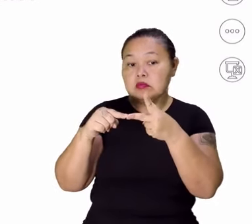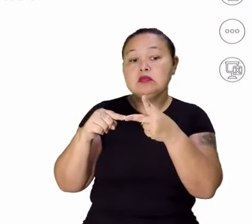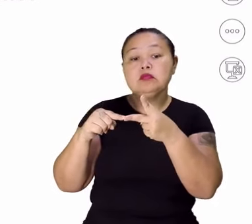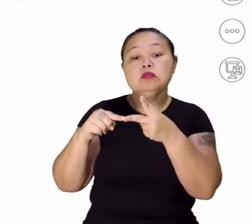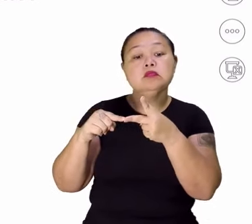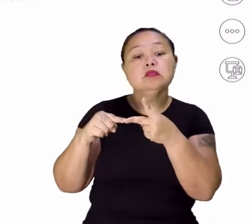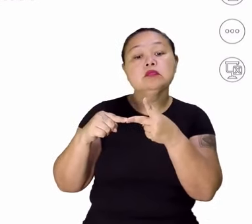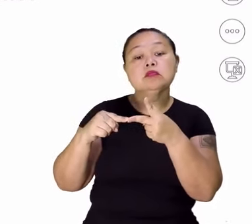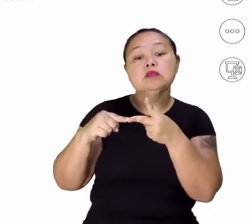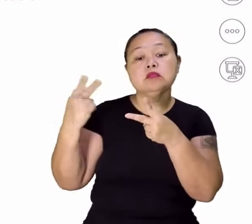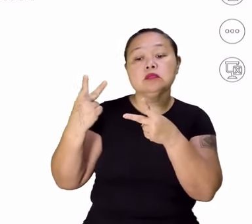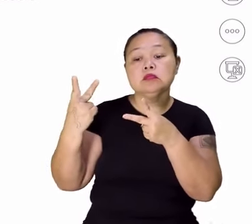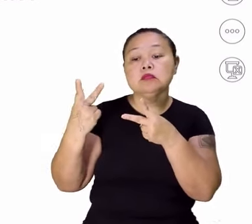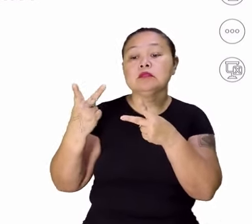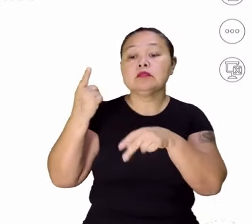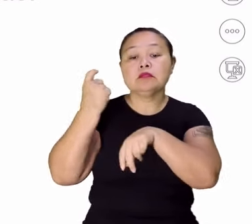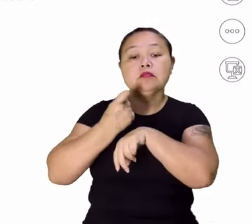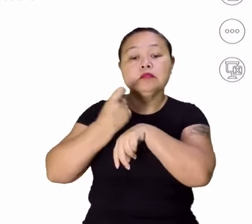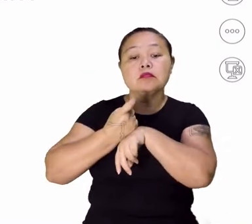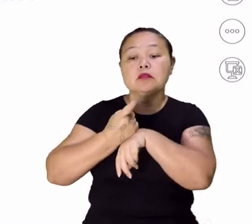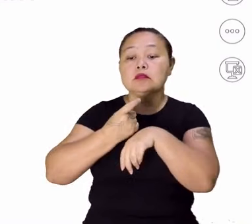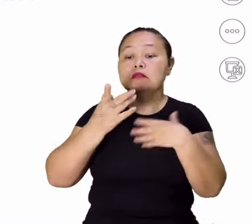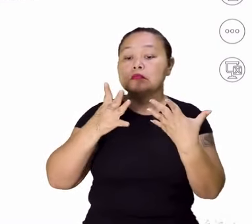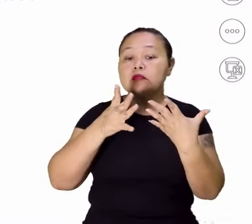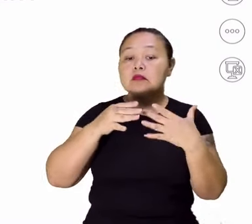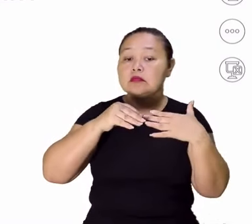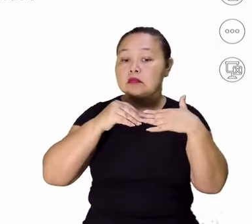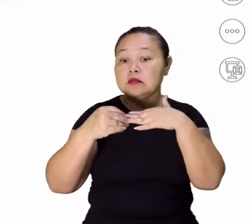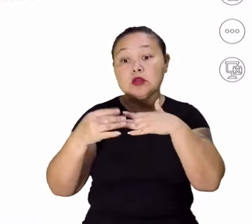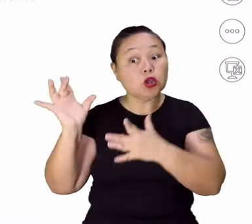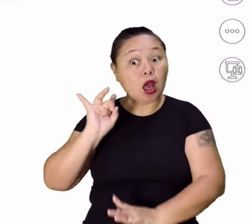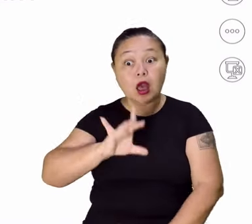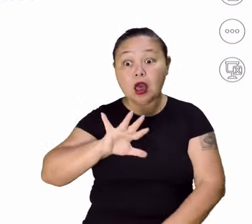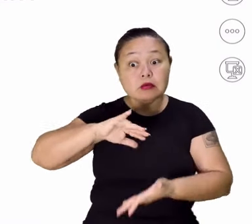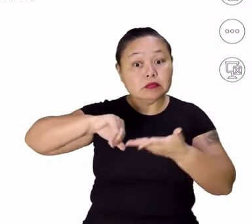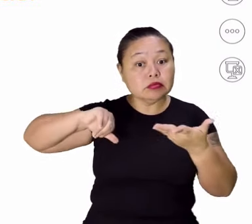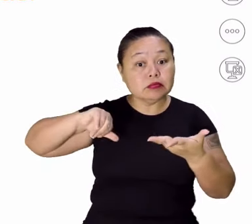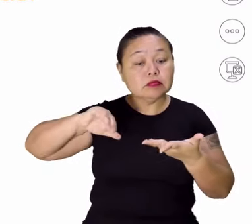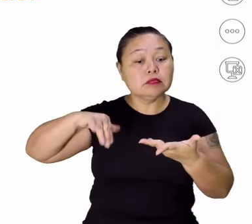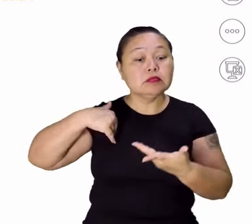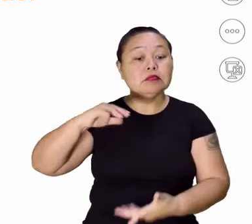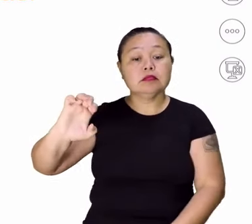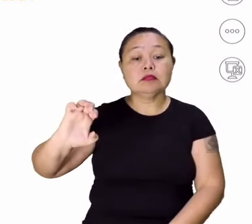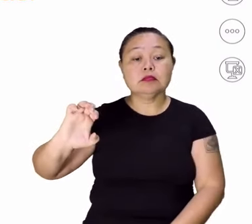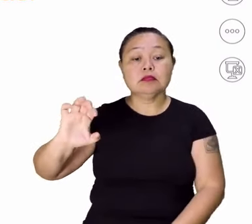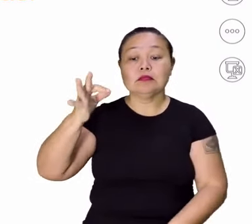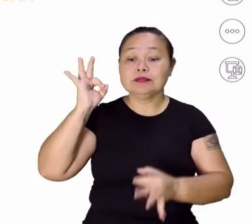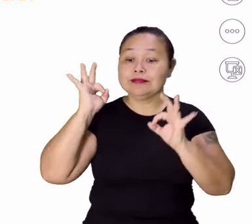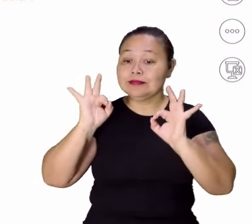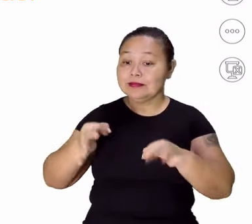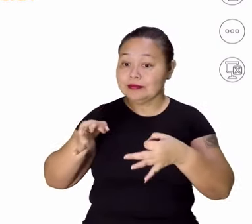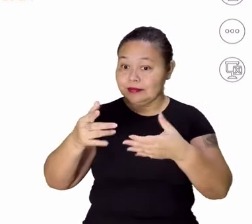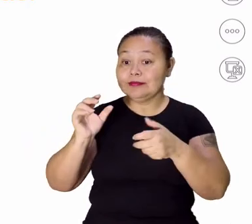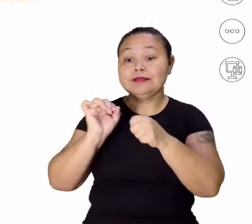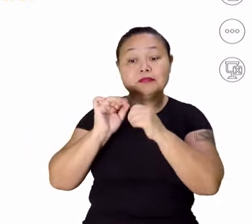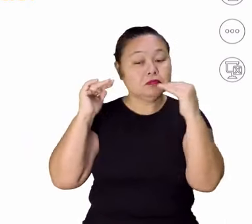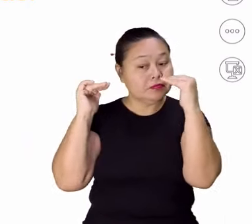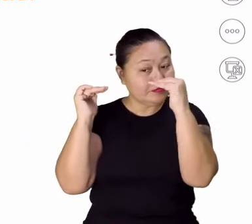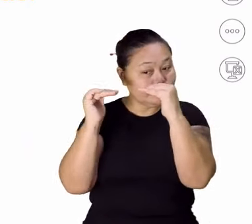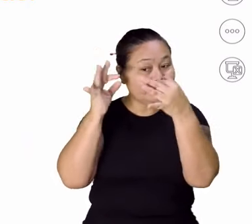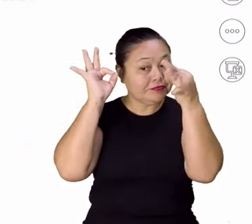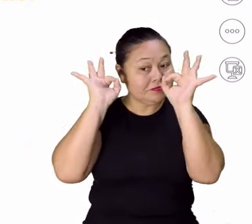A segunda, está falando de sólido, é condu. Opa, já matou aqui, já, ó. Então, letra E de exato, não é isso? Justamente.